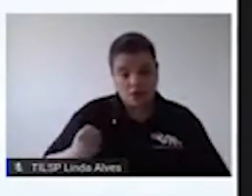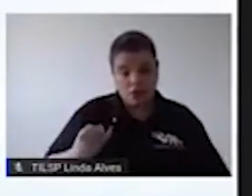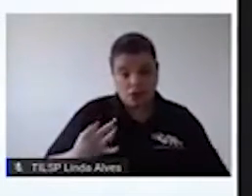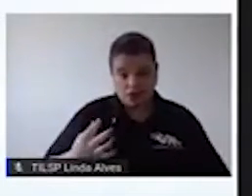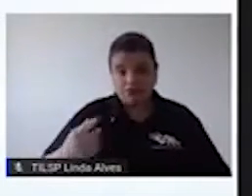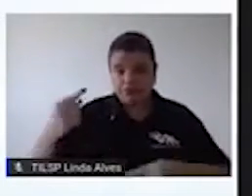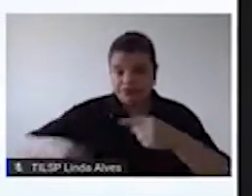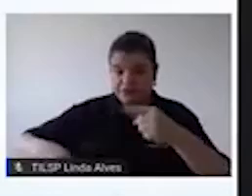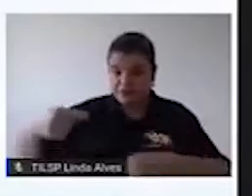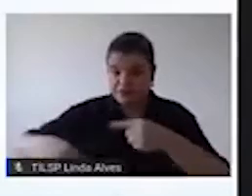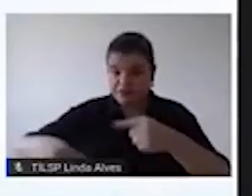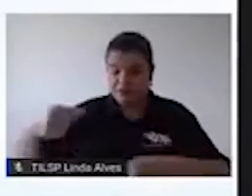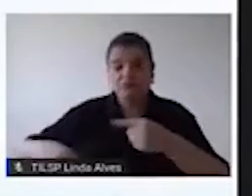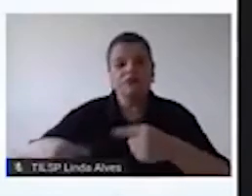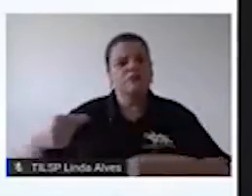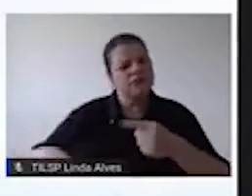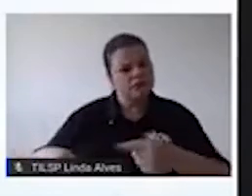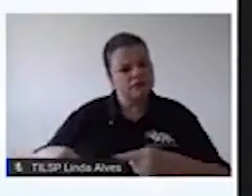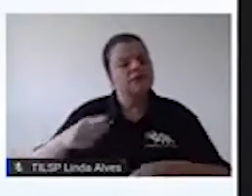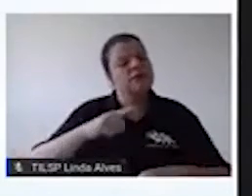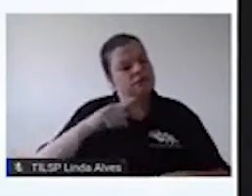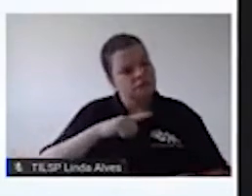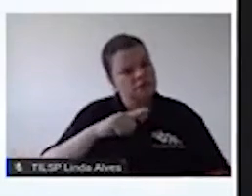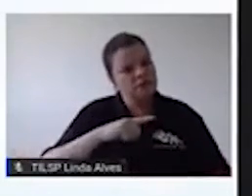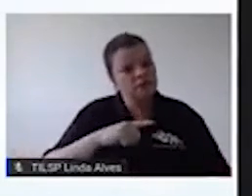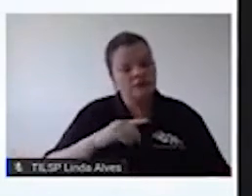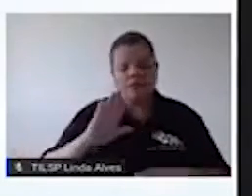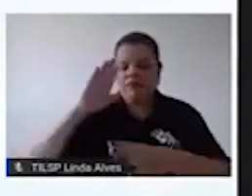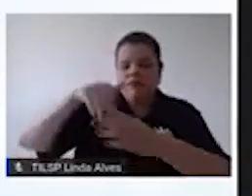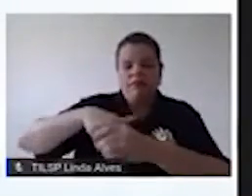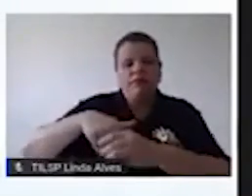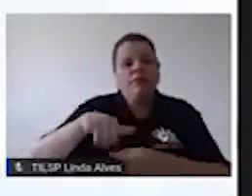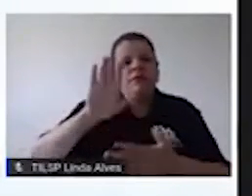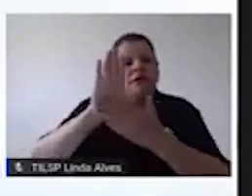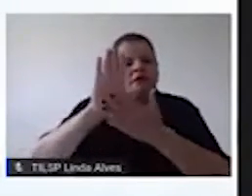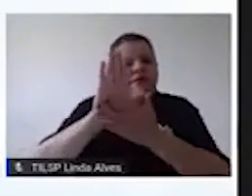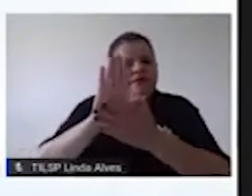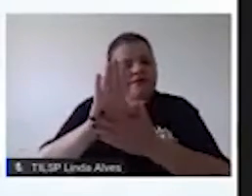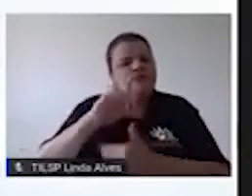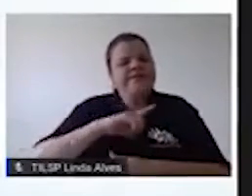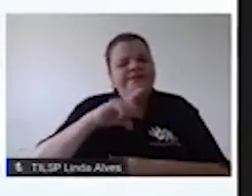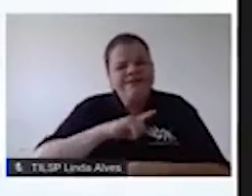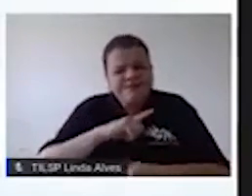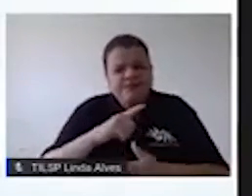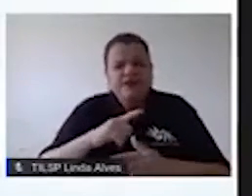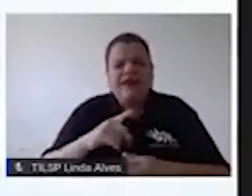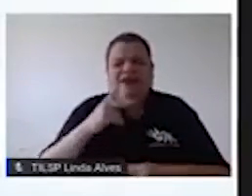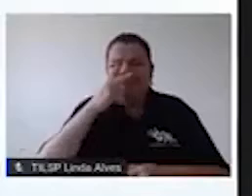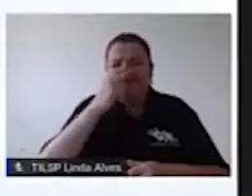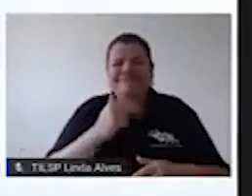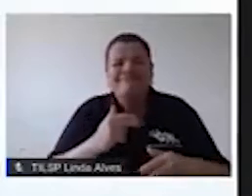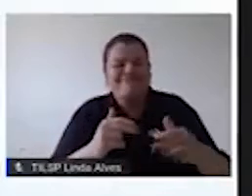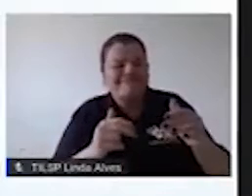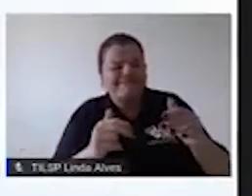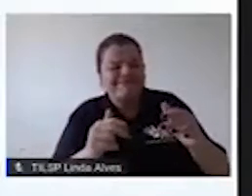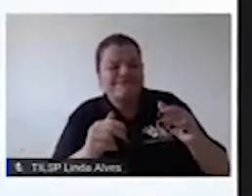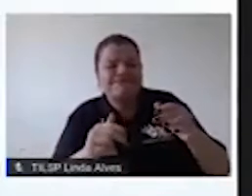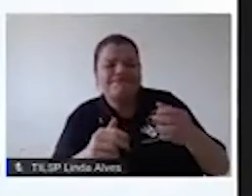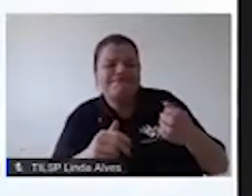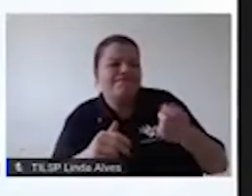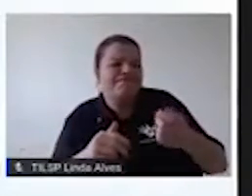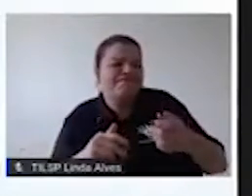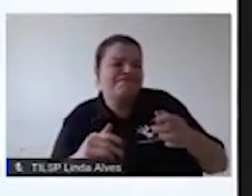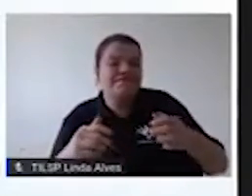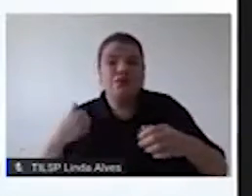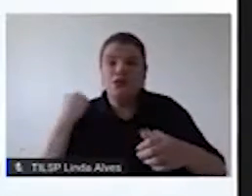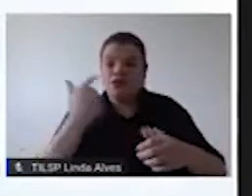política, cresce o número de mulheres eleitas, mas nós ainda temos uma subrepresentação muito